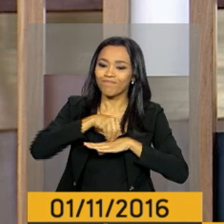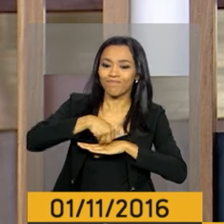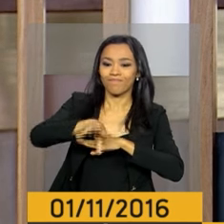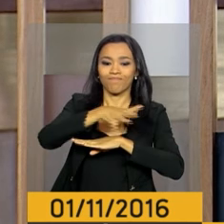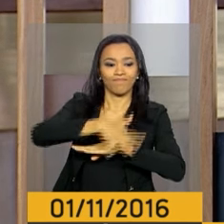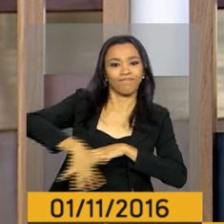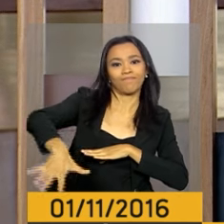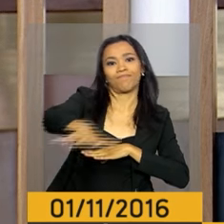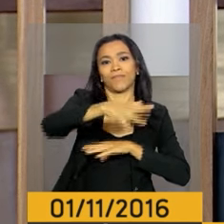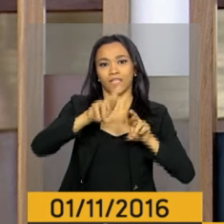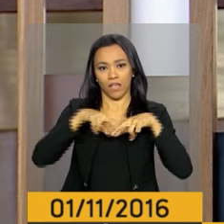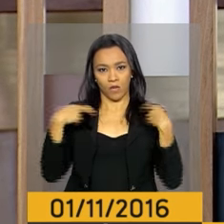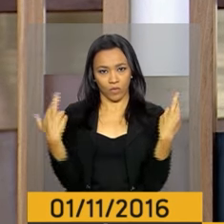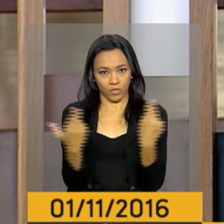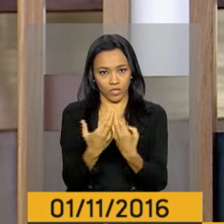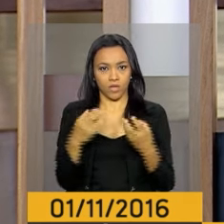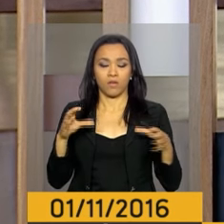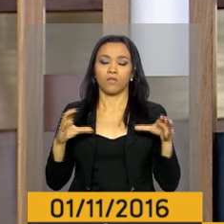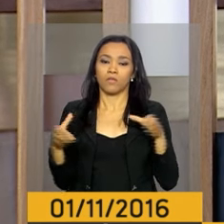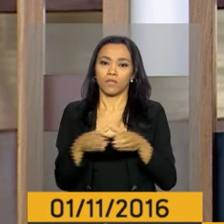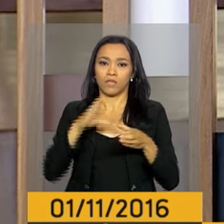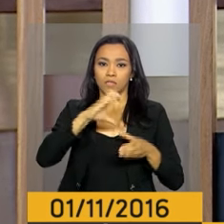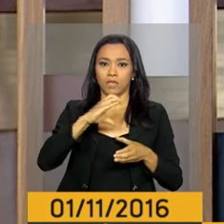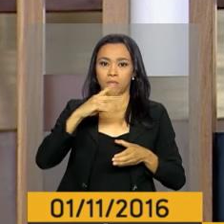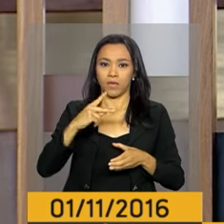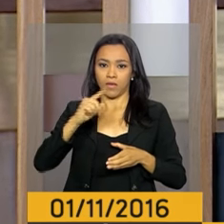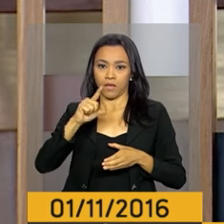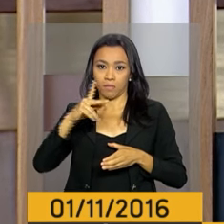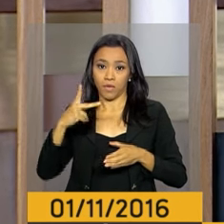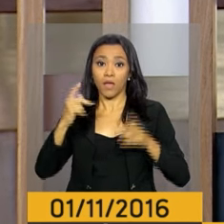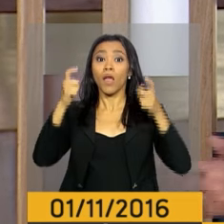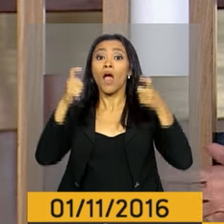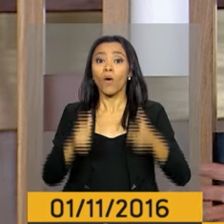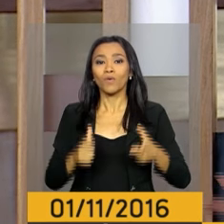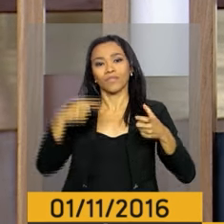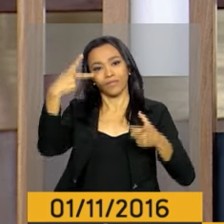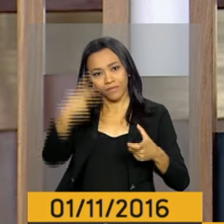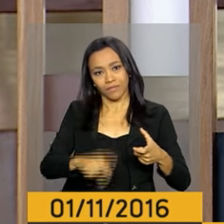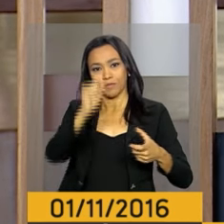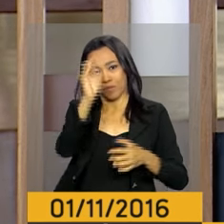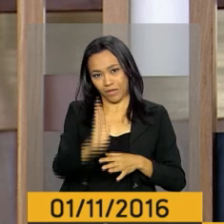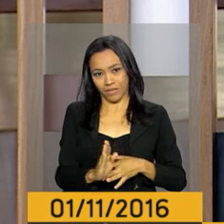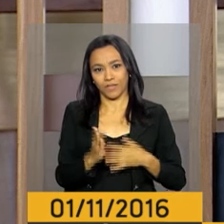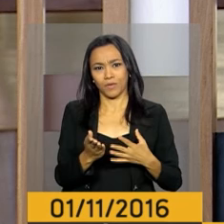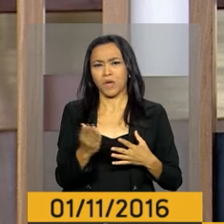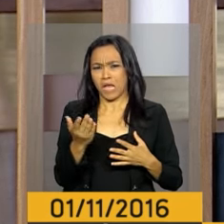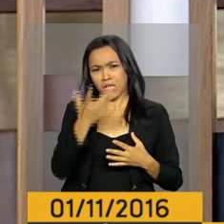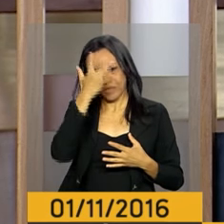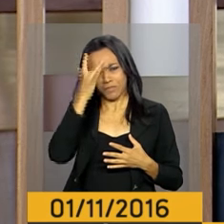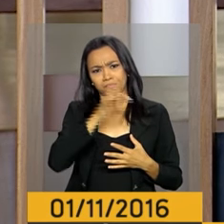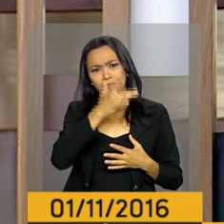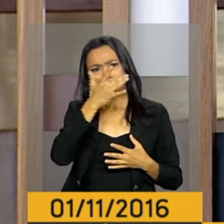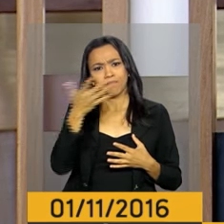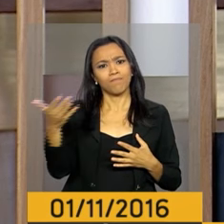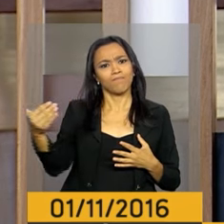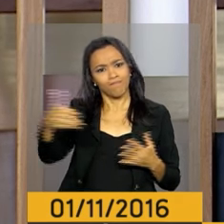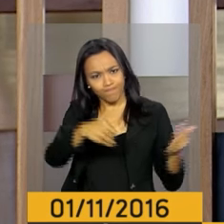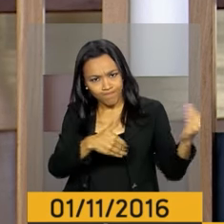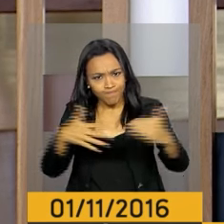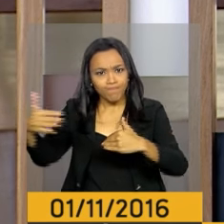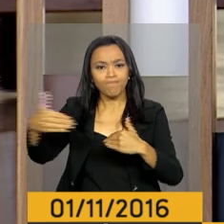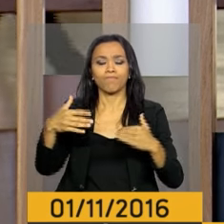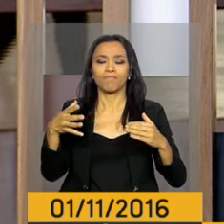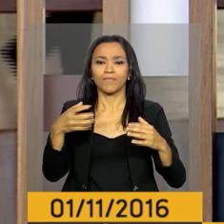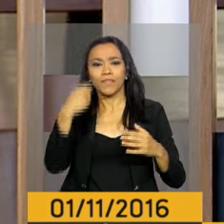da CPLP que se deu no Brasil, onde delicadamente tiveram todos a ideia